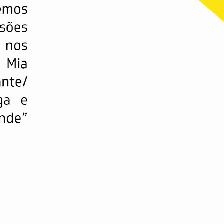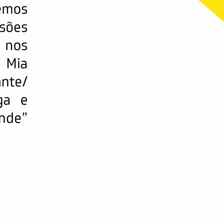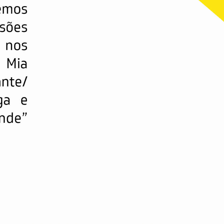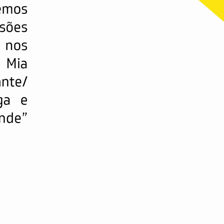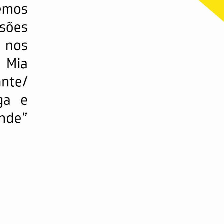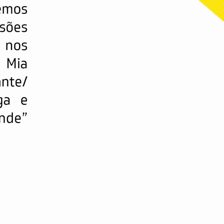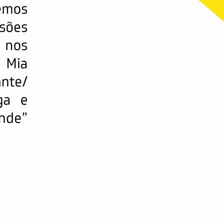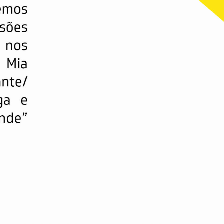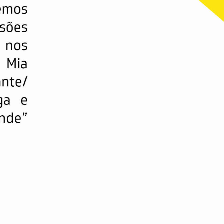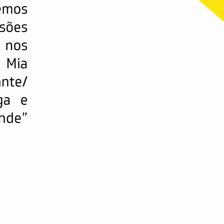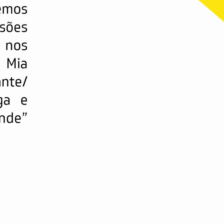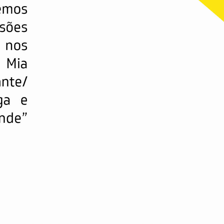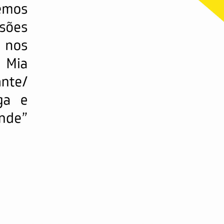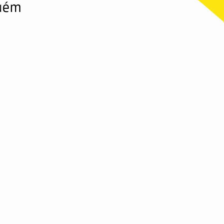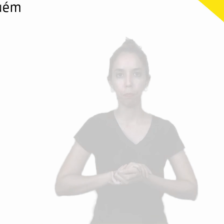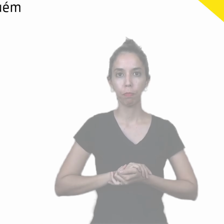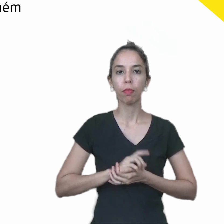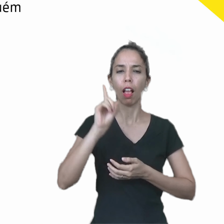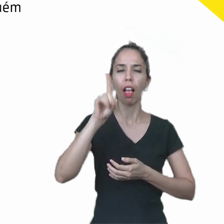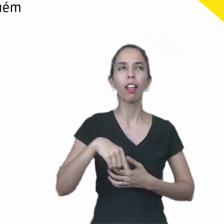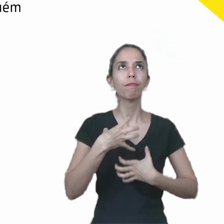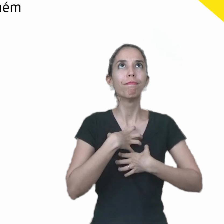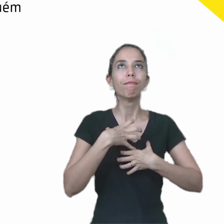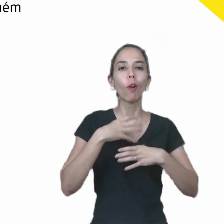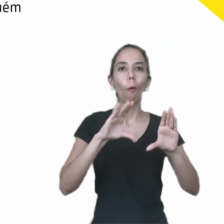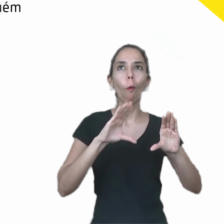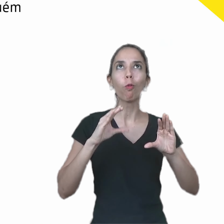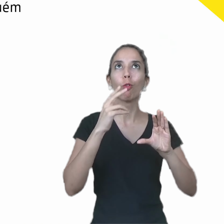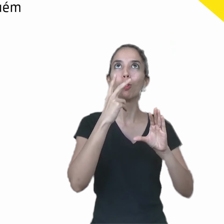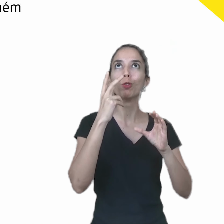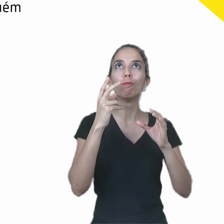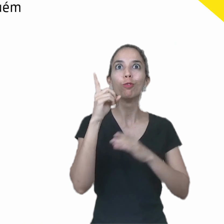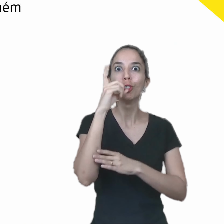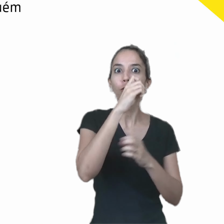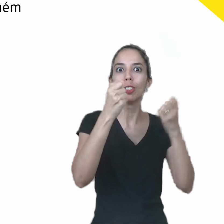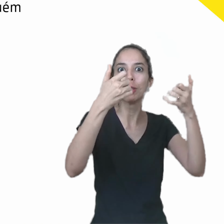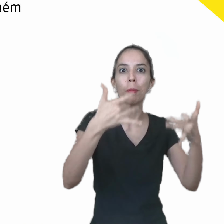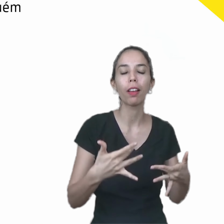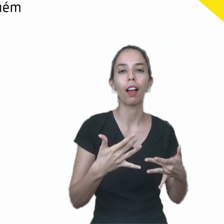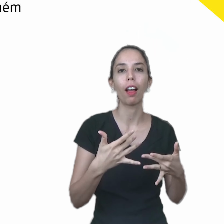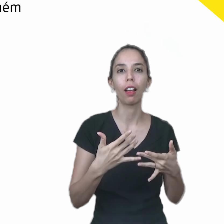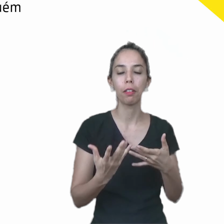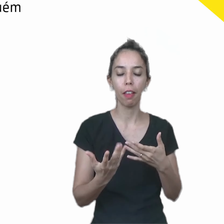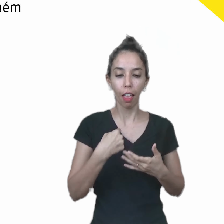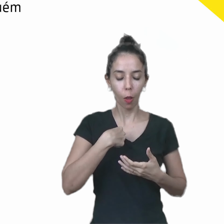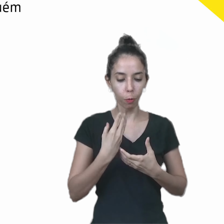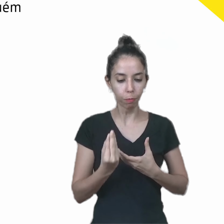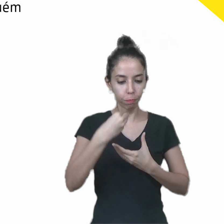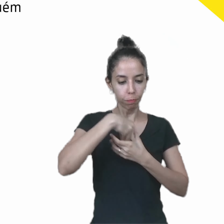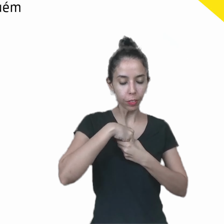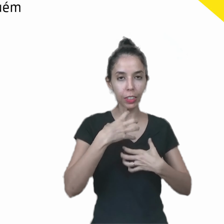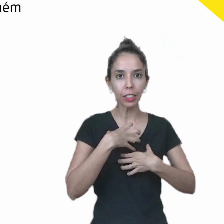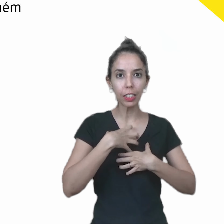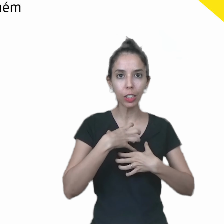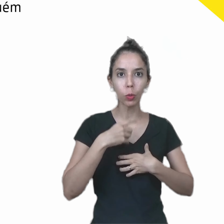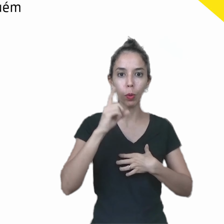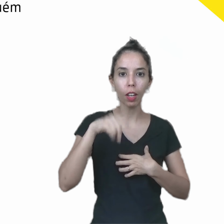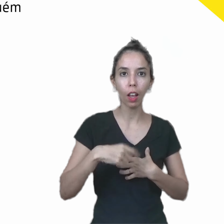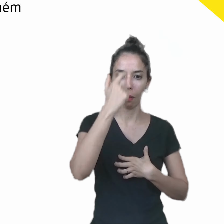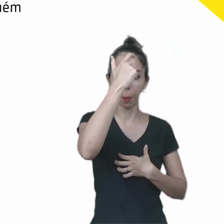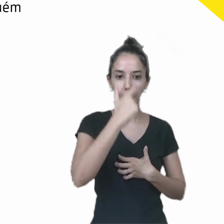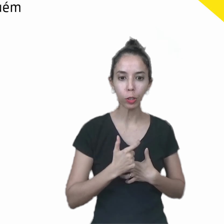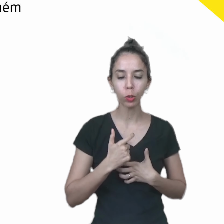necessidades de acessibilidade. Trata-se daquele conforto misterioso que o seu ser deficiente sente